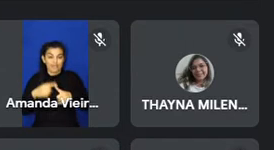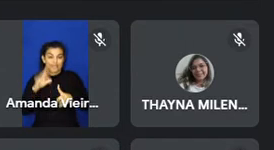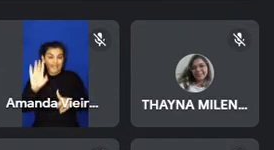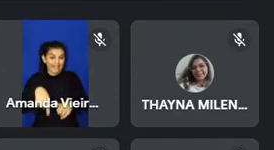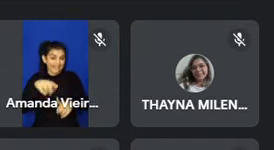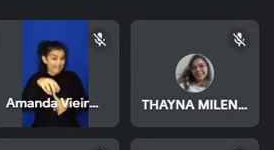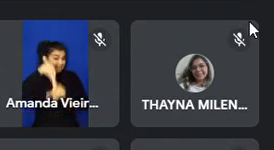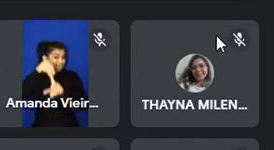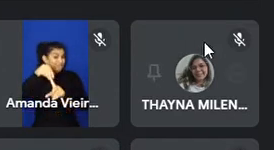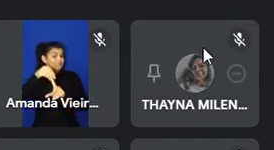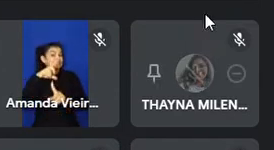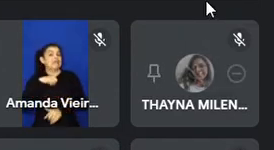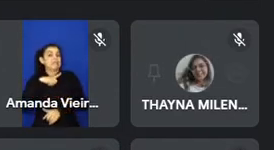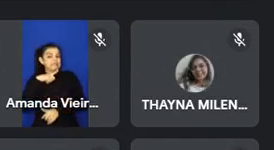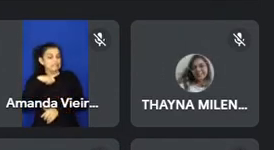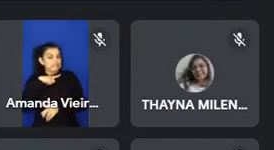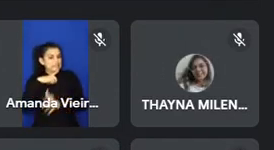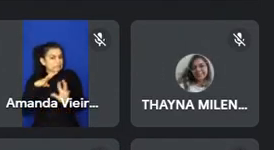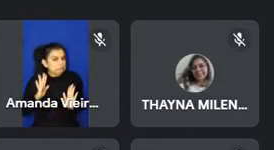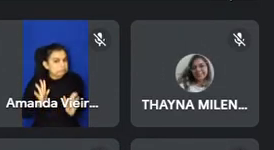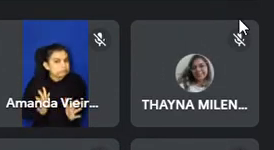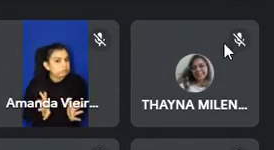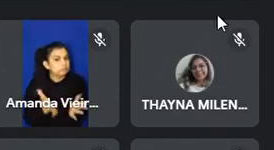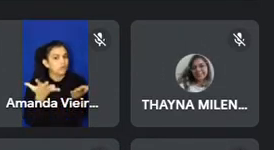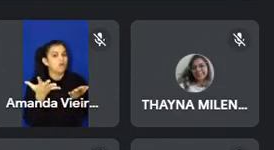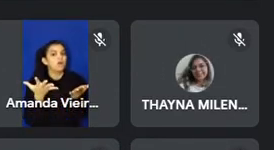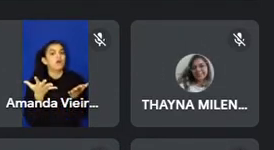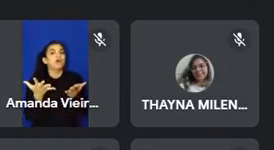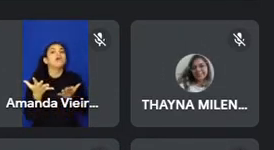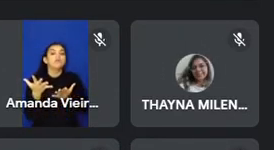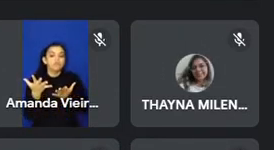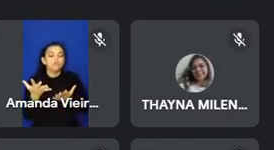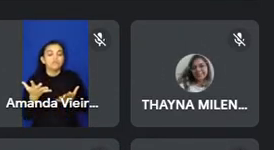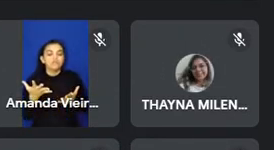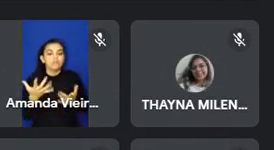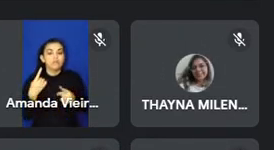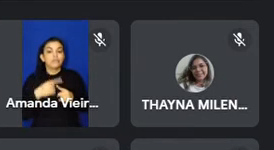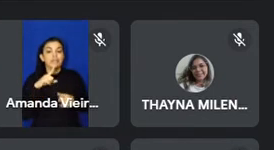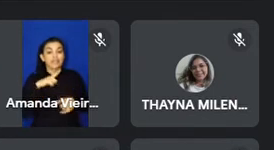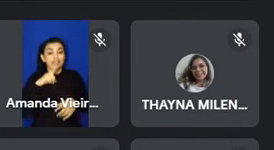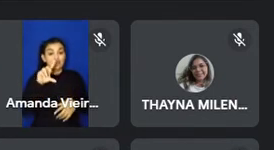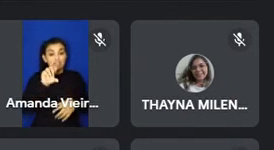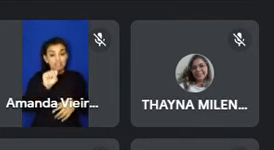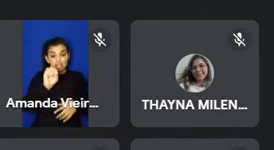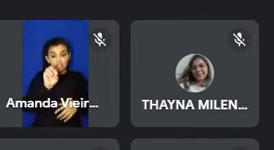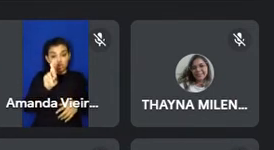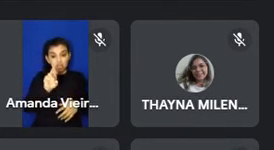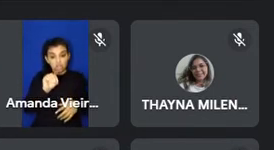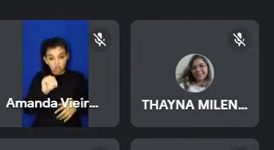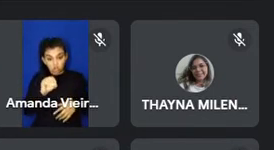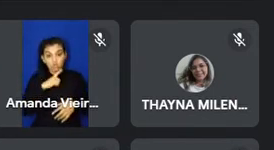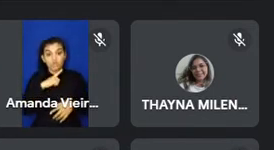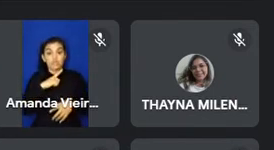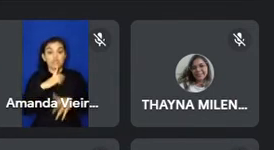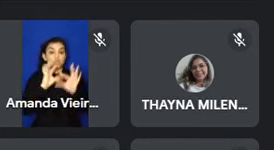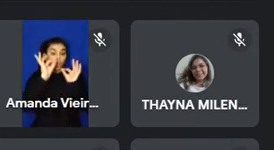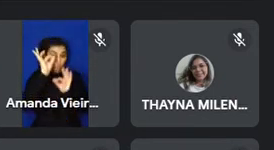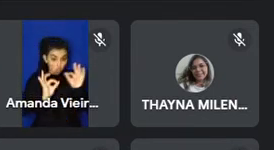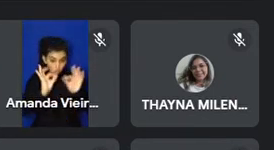agressivas. É isso que a gente pega, o soro já, um soro que vem preparado, rico em anticorpos para aquele